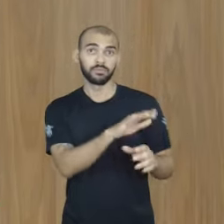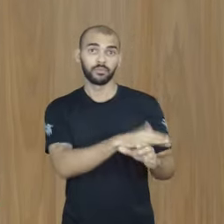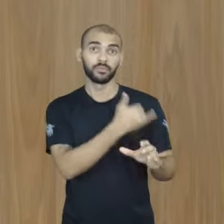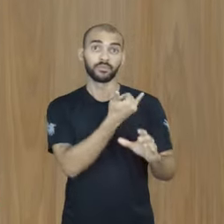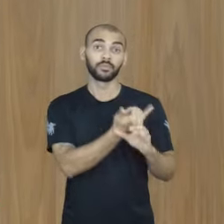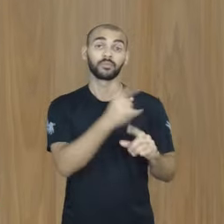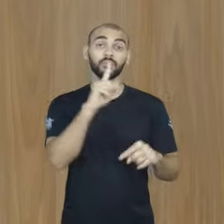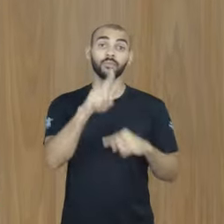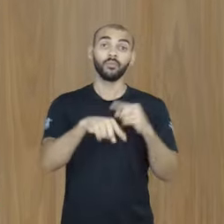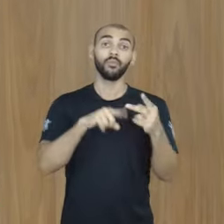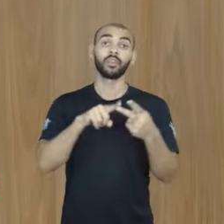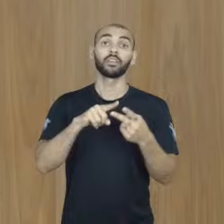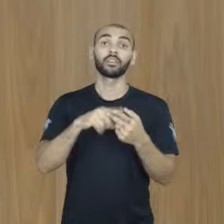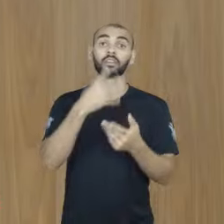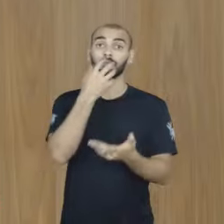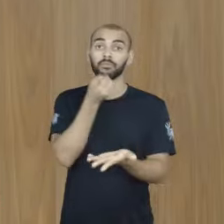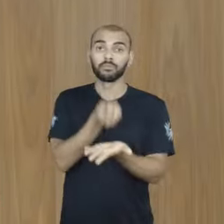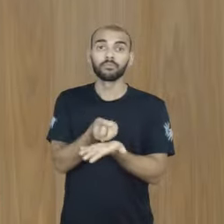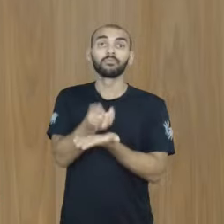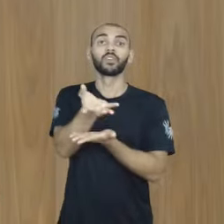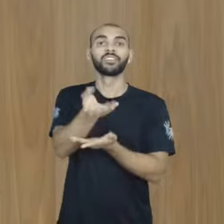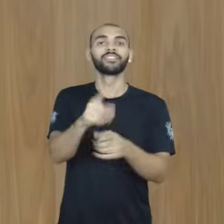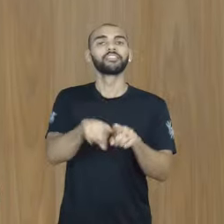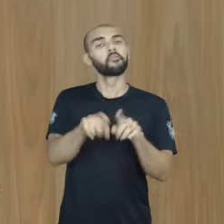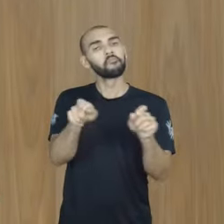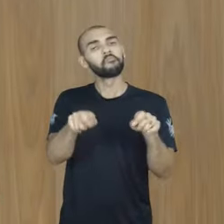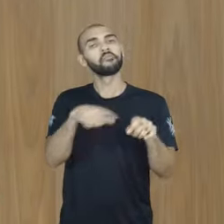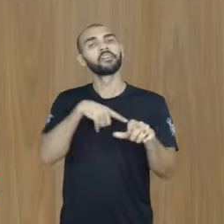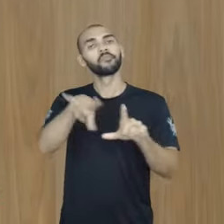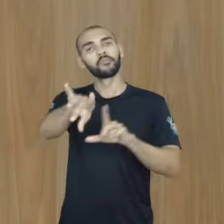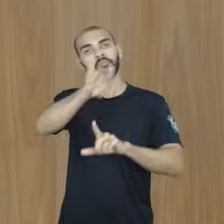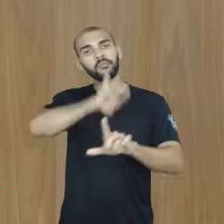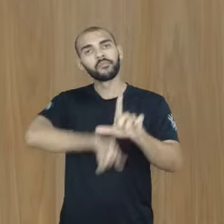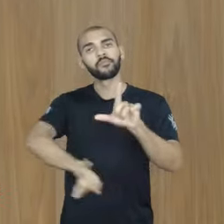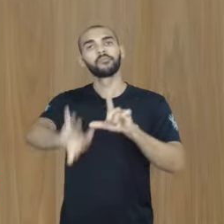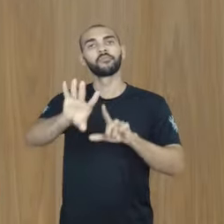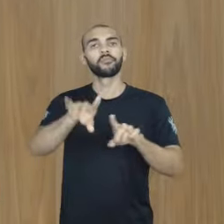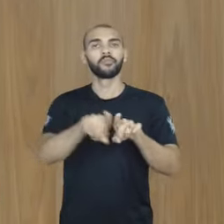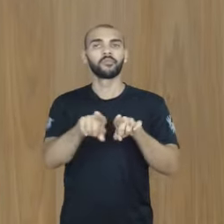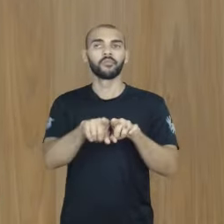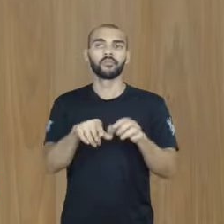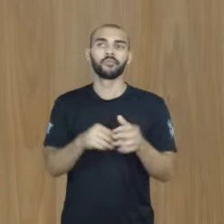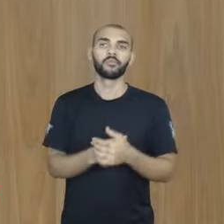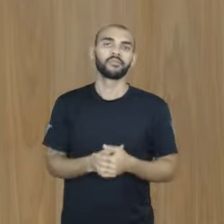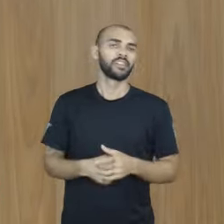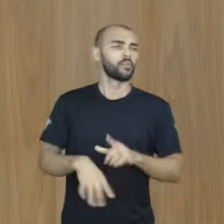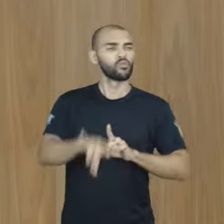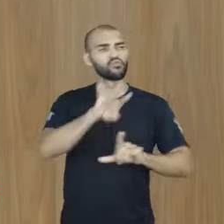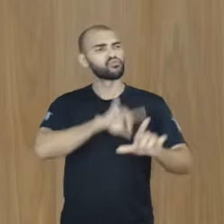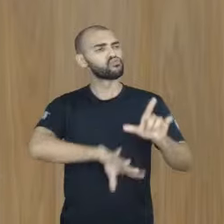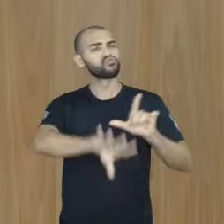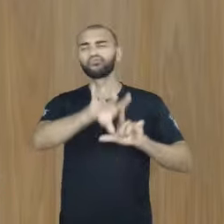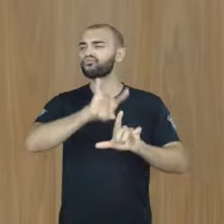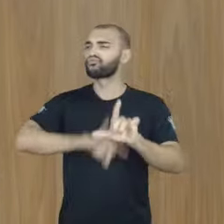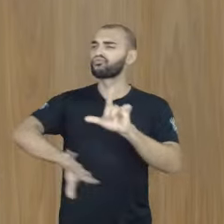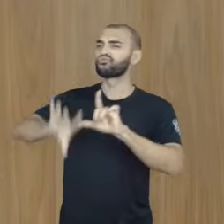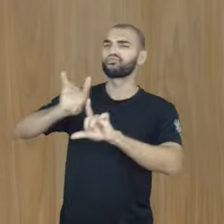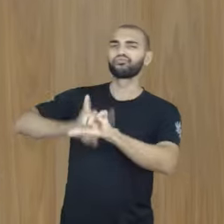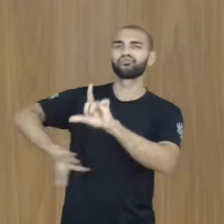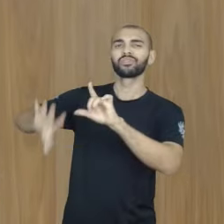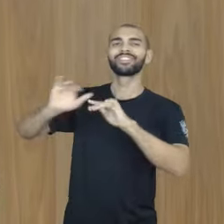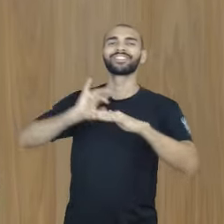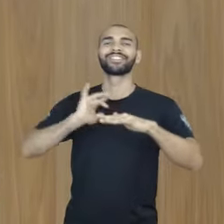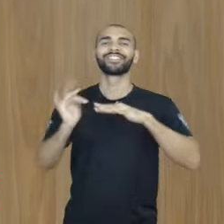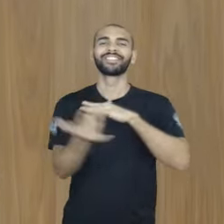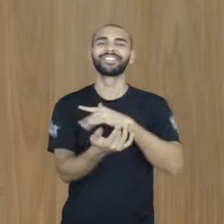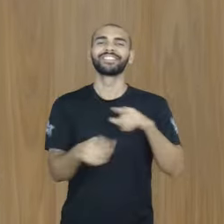podcast ainda hoje para você compartilhar, né, sem moderação aí com seus contatos, essas